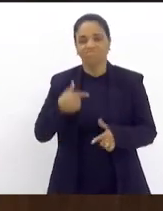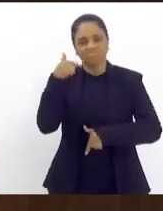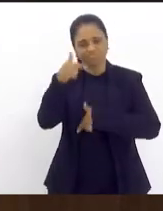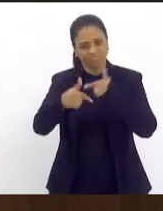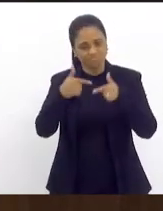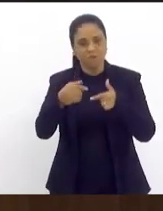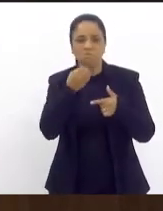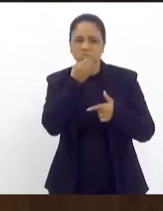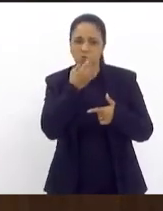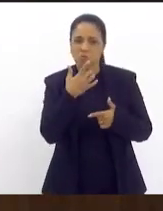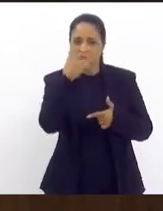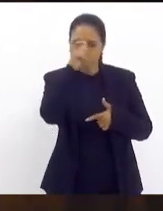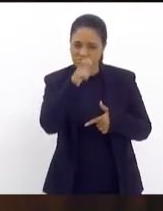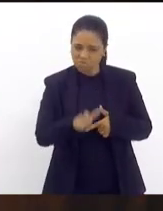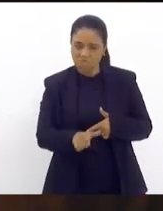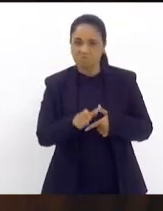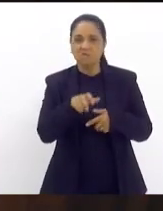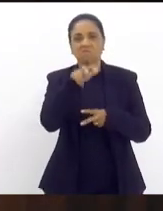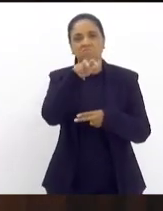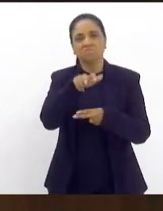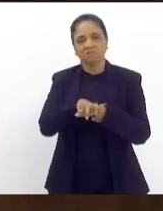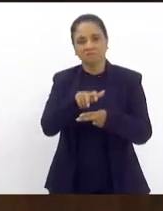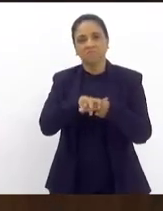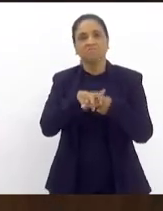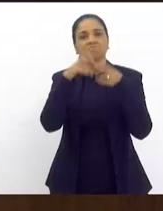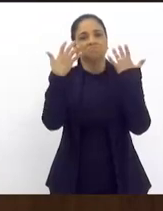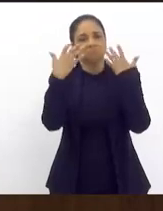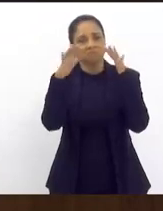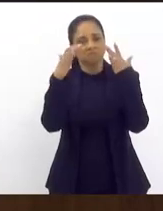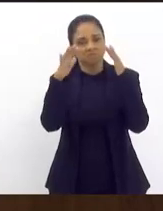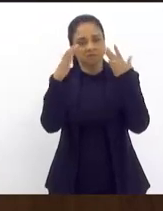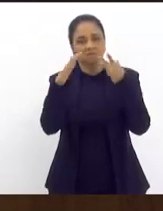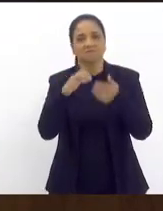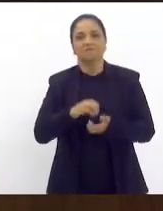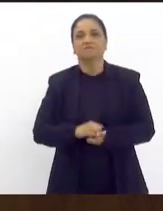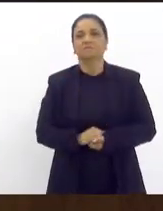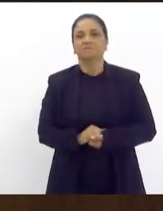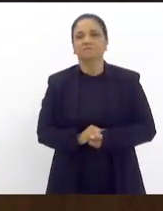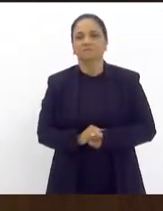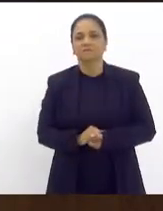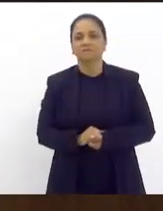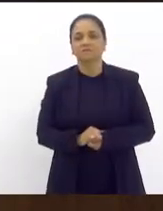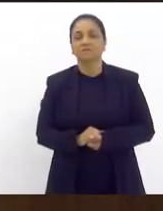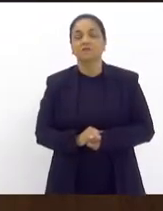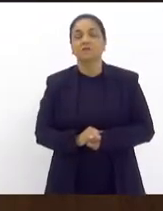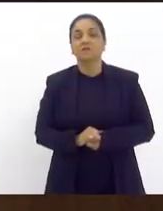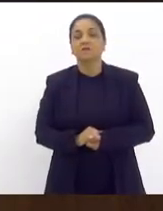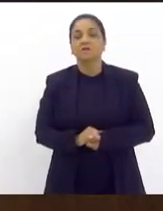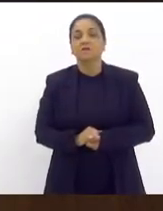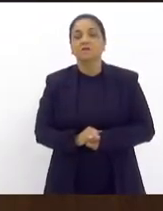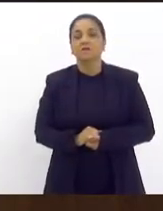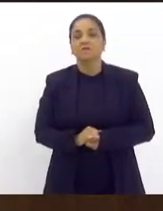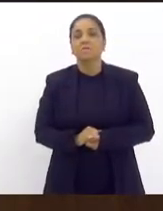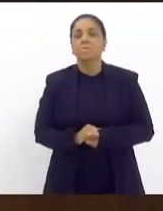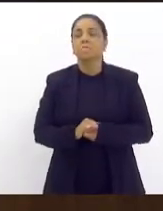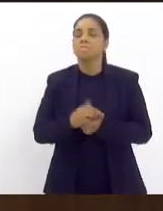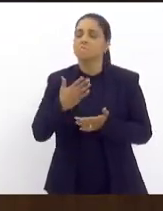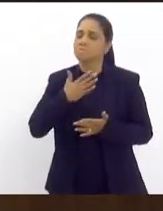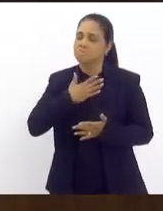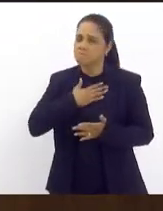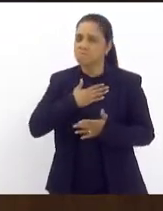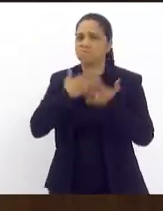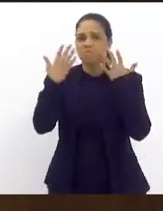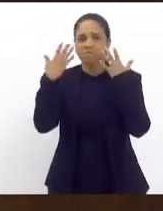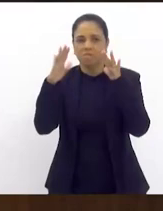que a senhora fica muito bem nessa cadeira parabéns gostaria de parabenizar também